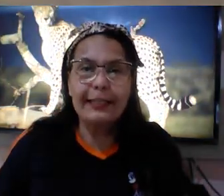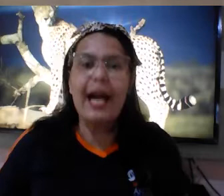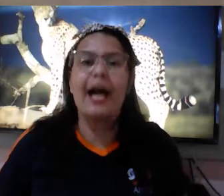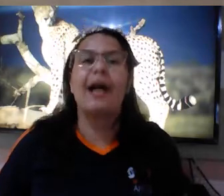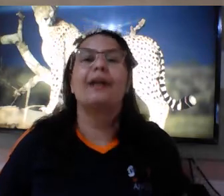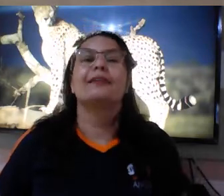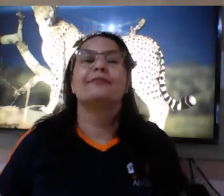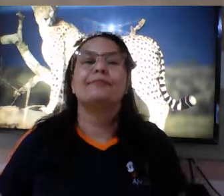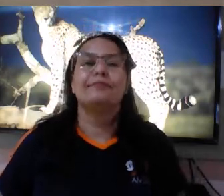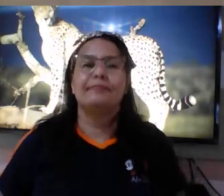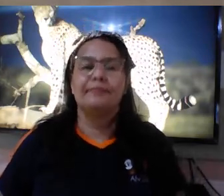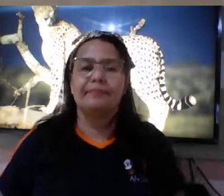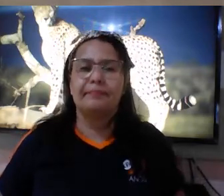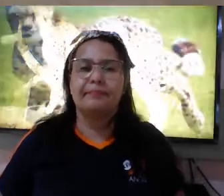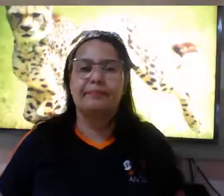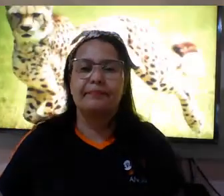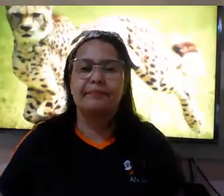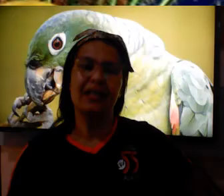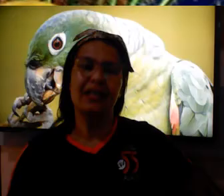borboleta.